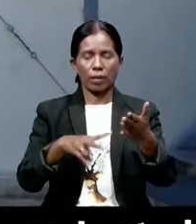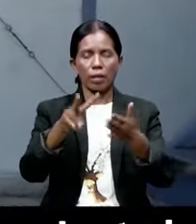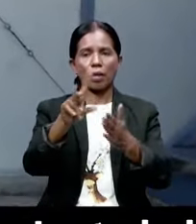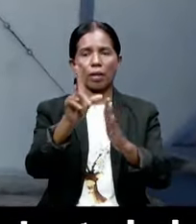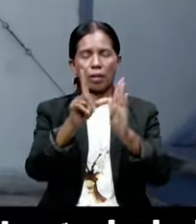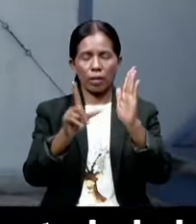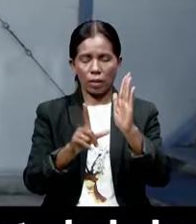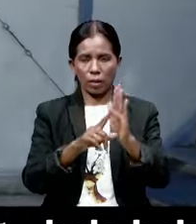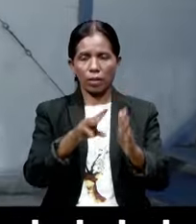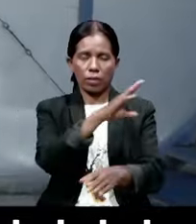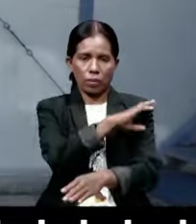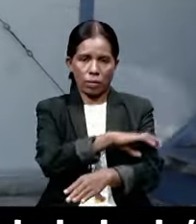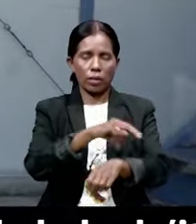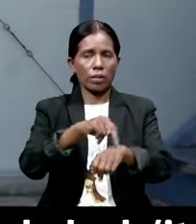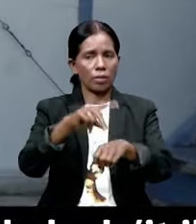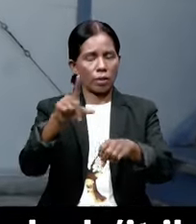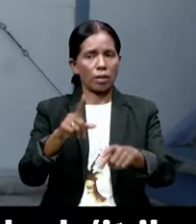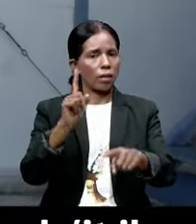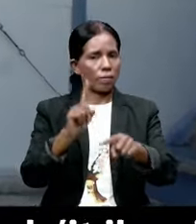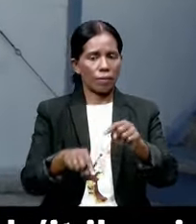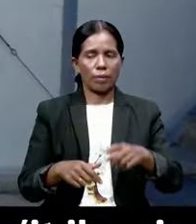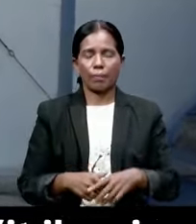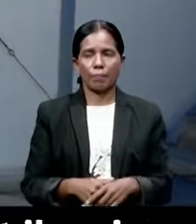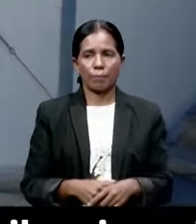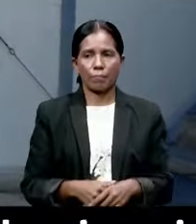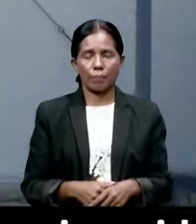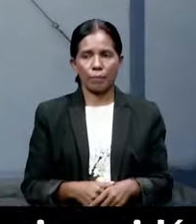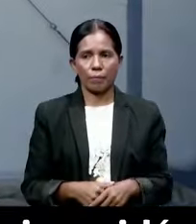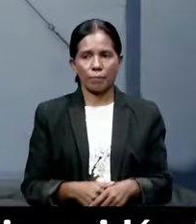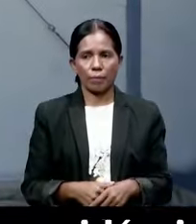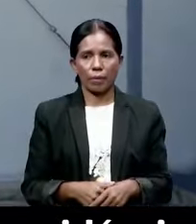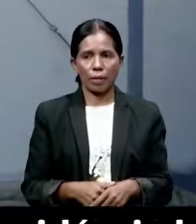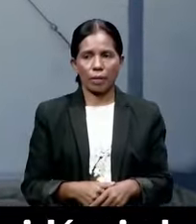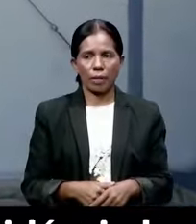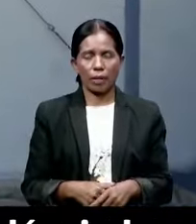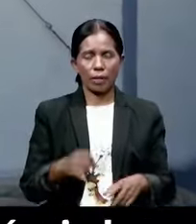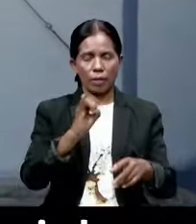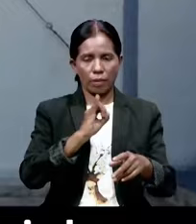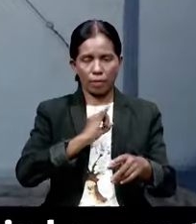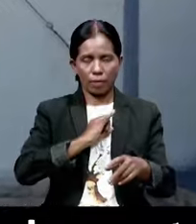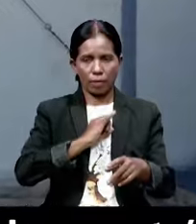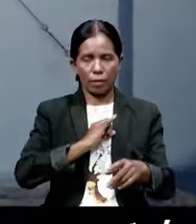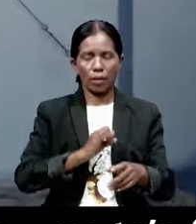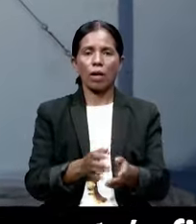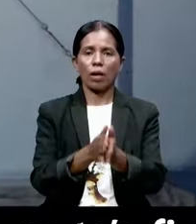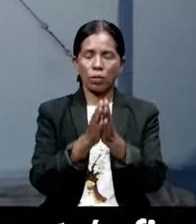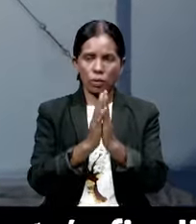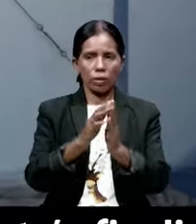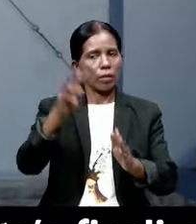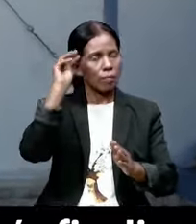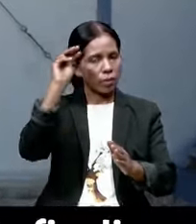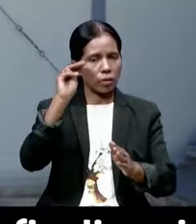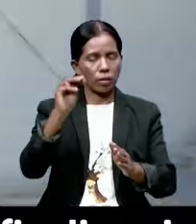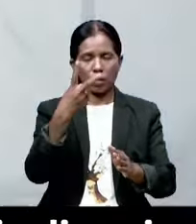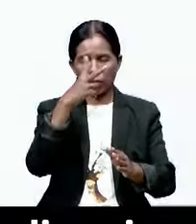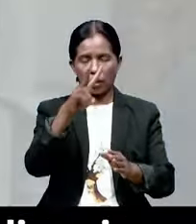lei de segurança nacional. Nela vela, cara. Aí, nela vela. Mas que nem água. Oi, água, só na ministra do interior para